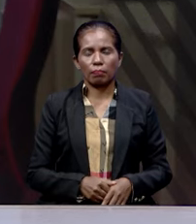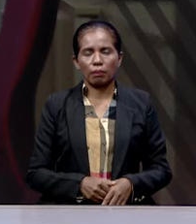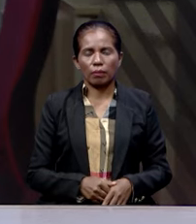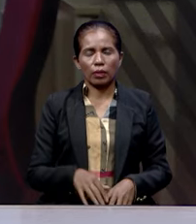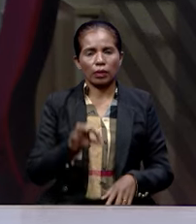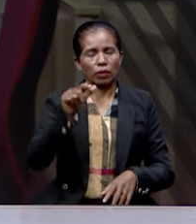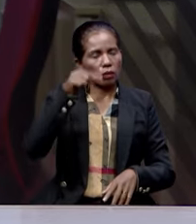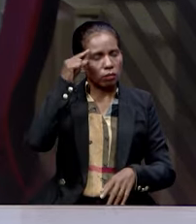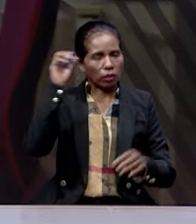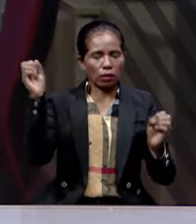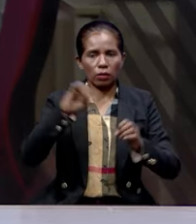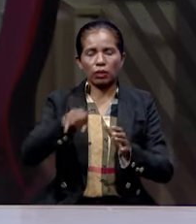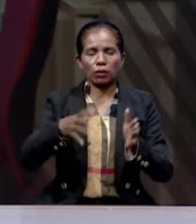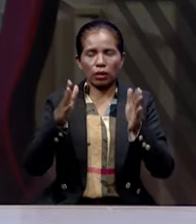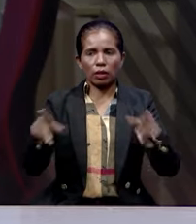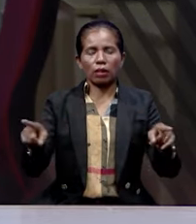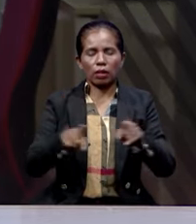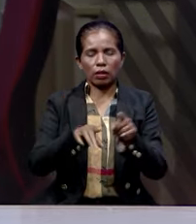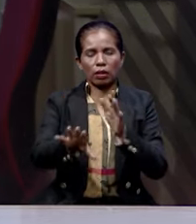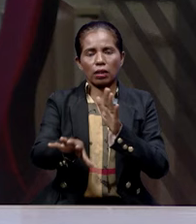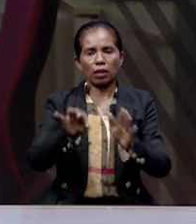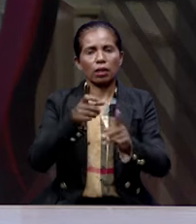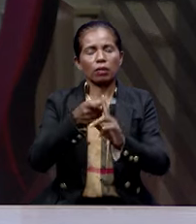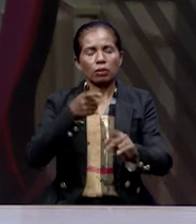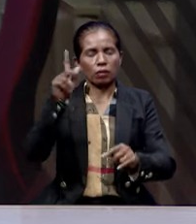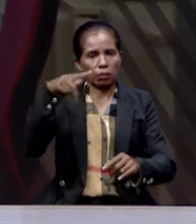Nono governo la coesão na lista nessa nomeação política.